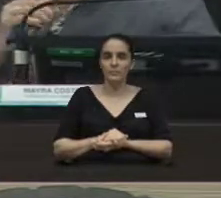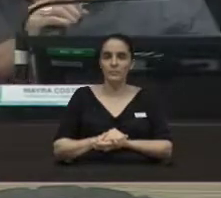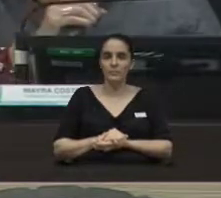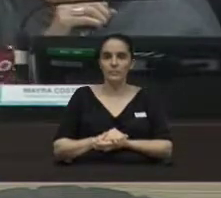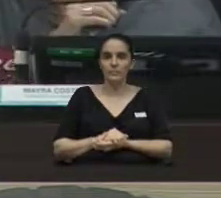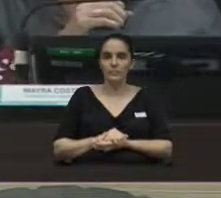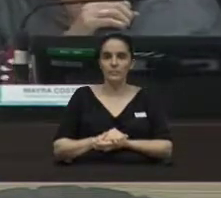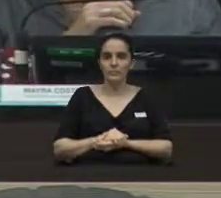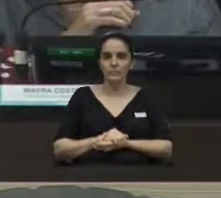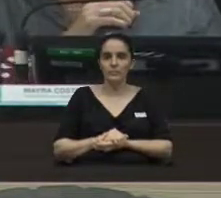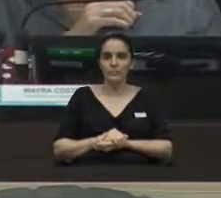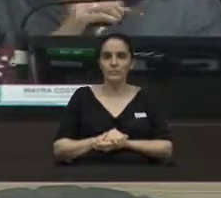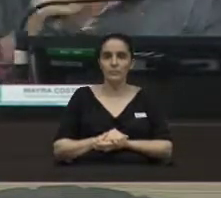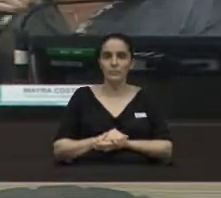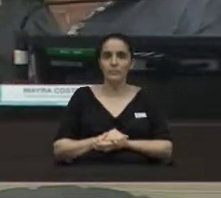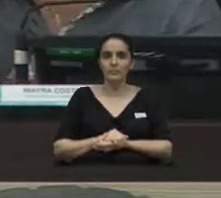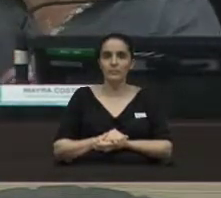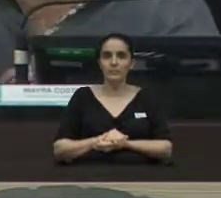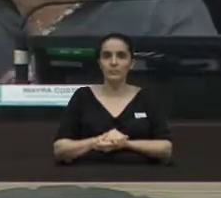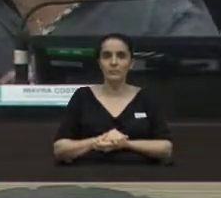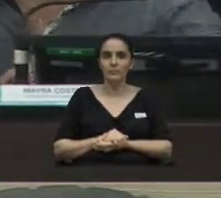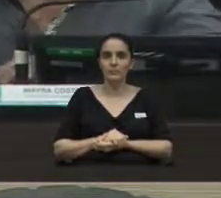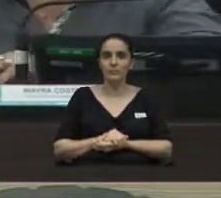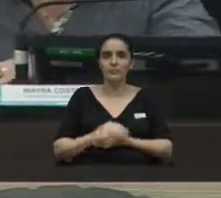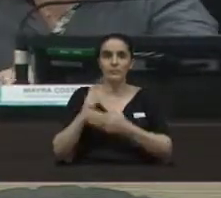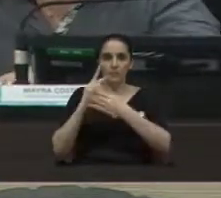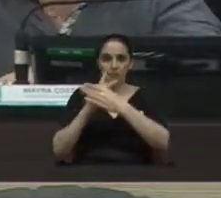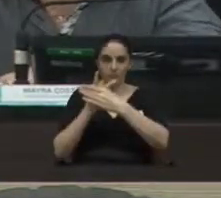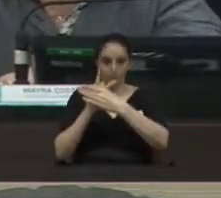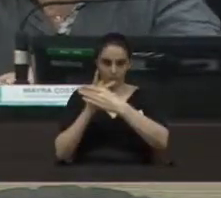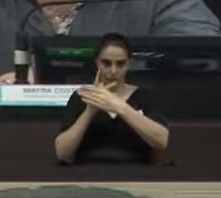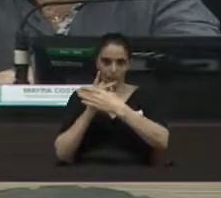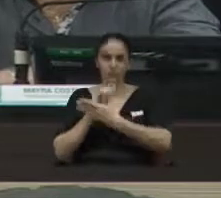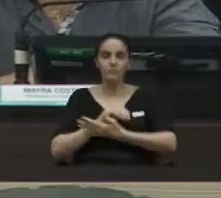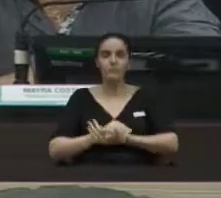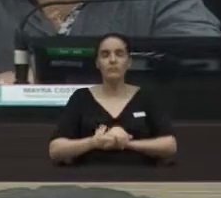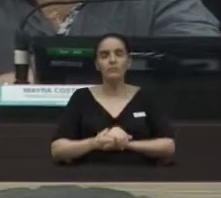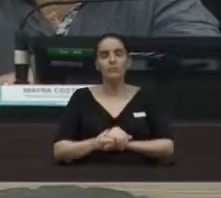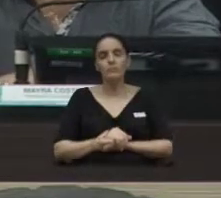Agora eu vou passar a palavra para o vereador Helder.